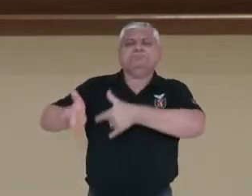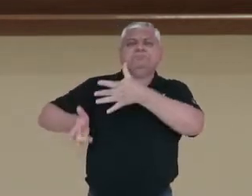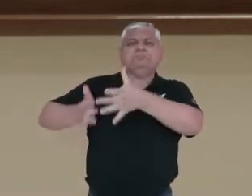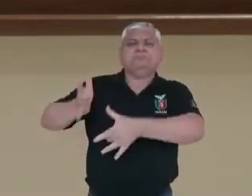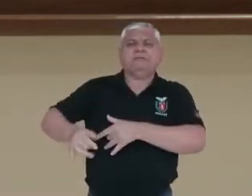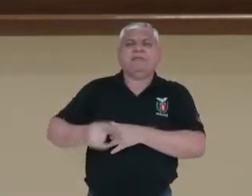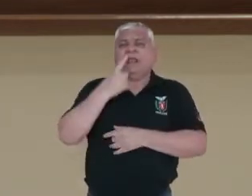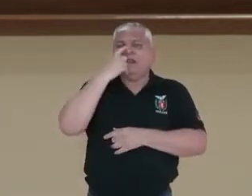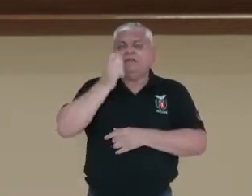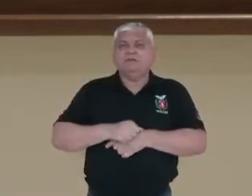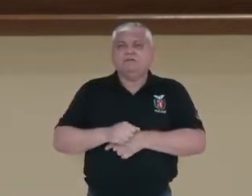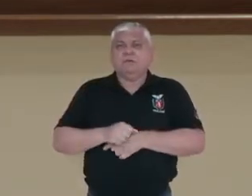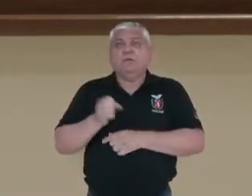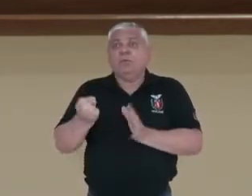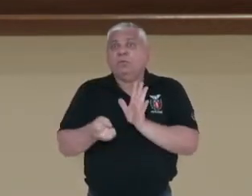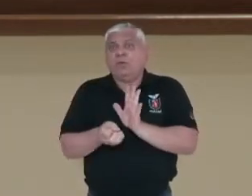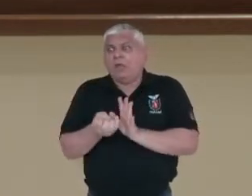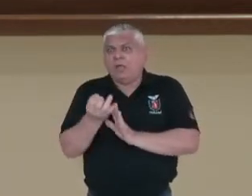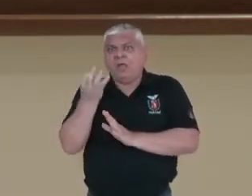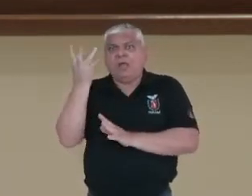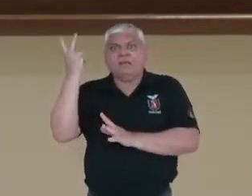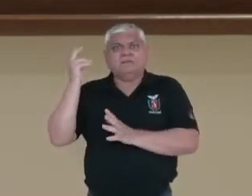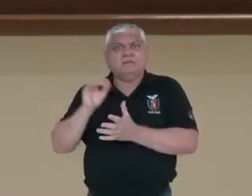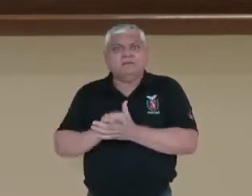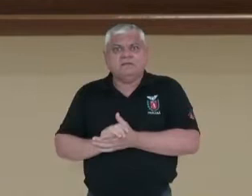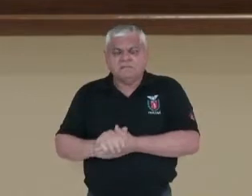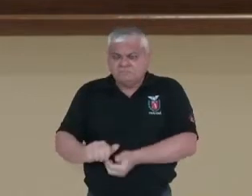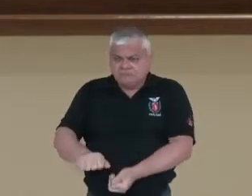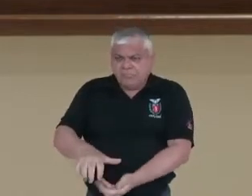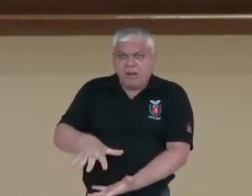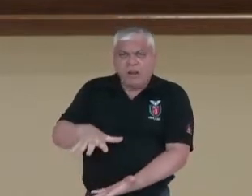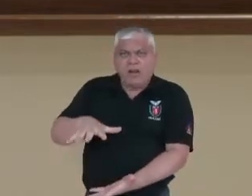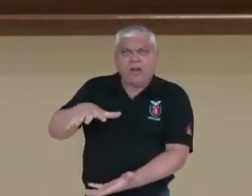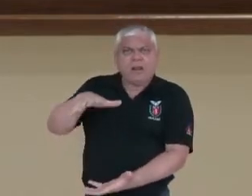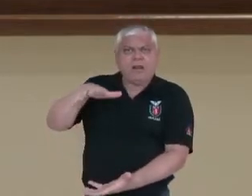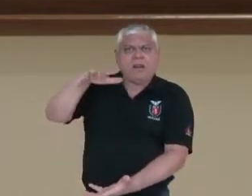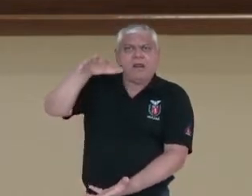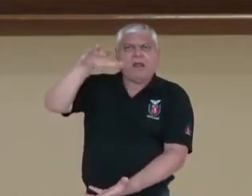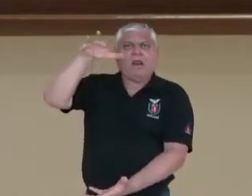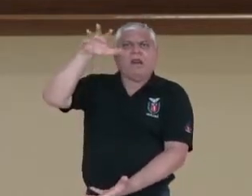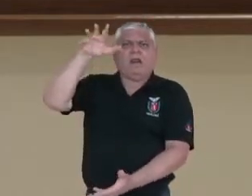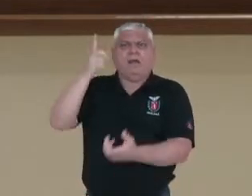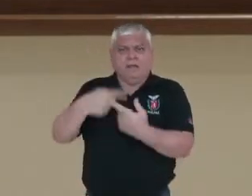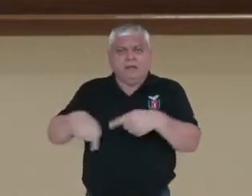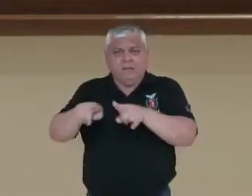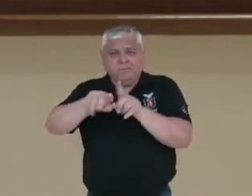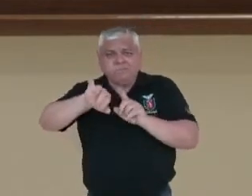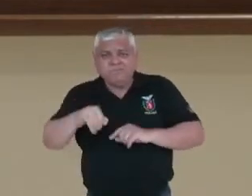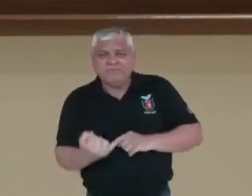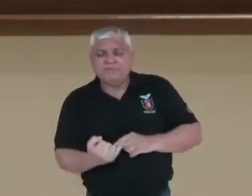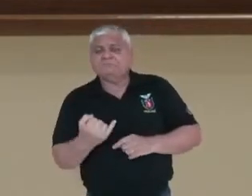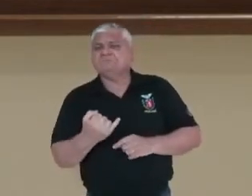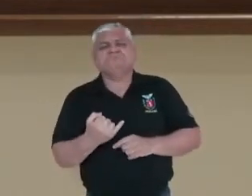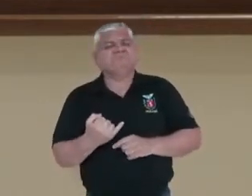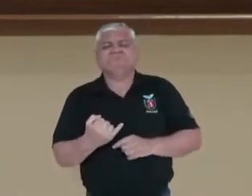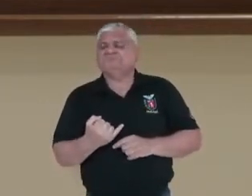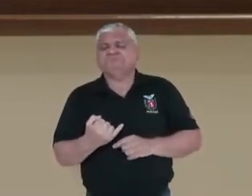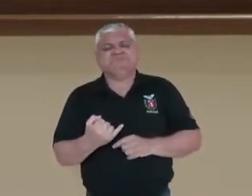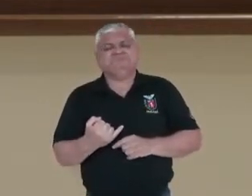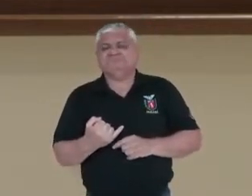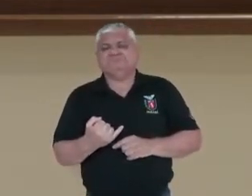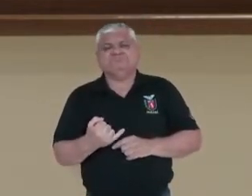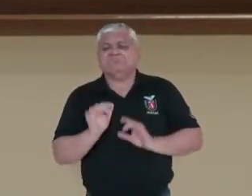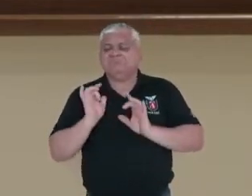a quantidade produzida desse material nem sempre é reciclado. Nem sempre esse material é reciclado